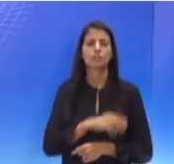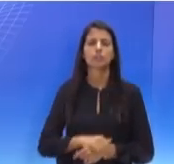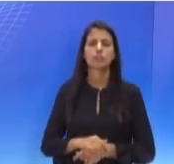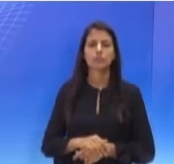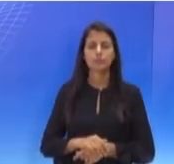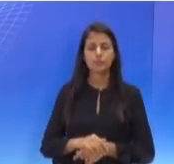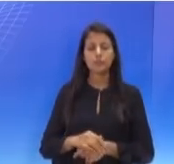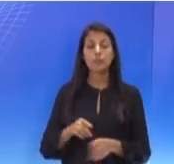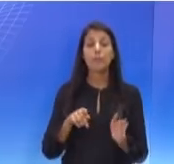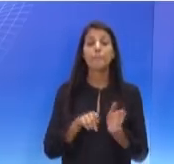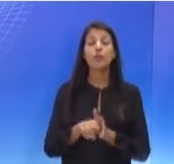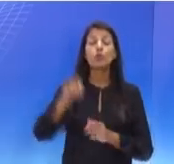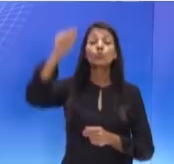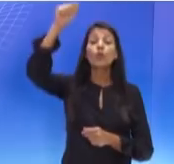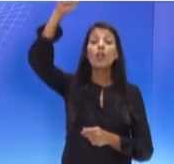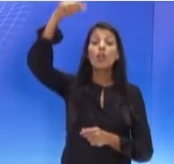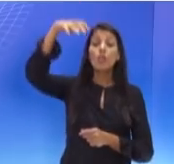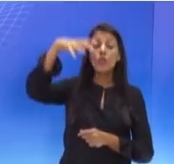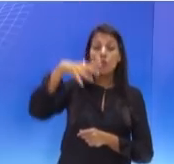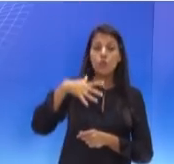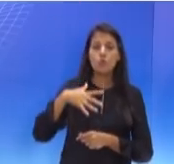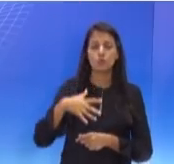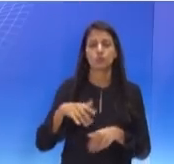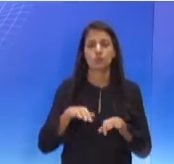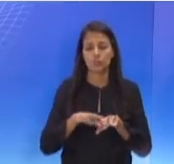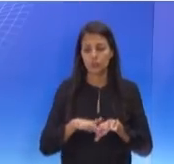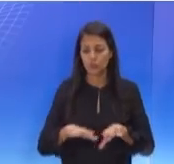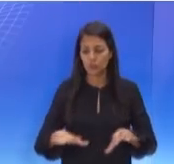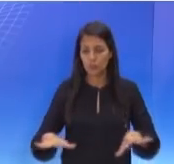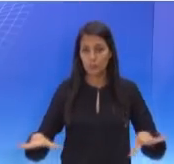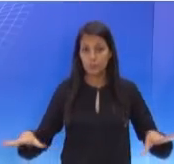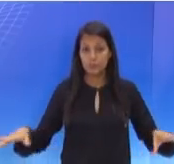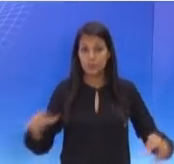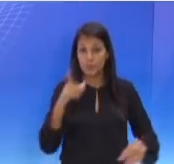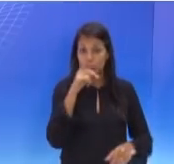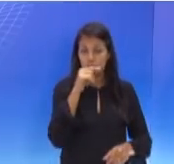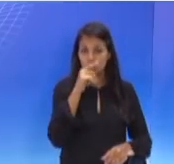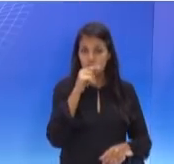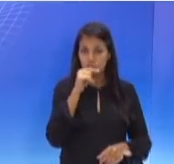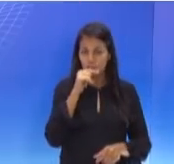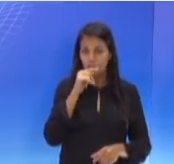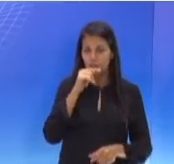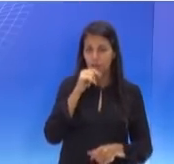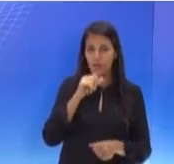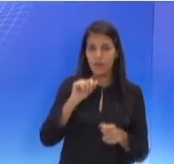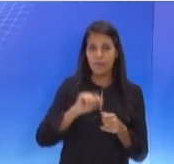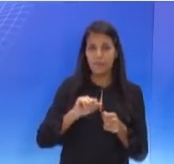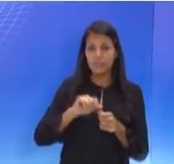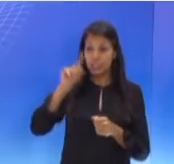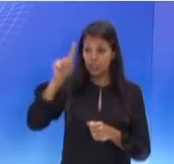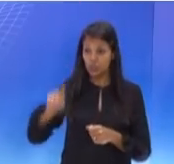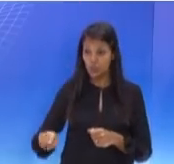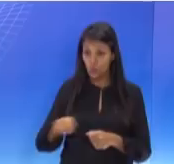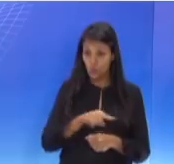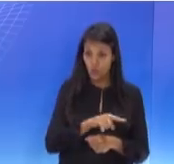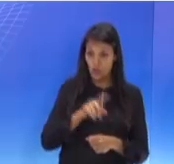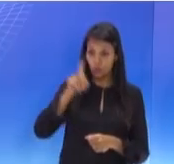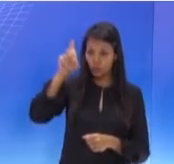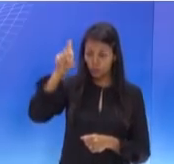luz solar estão atingindo a superfície de um lago, formando um ângulo X com a